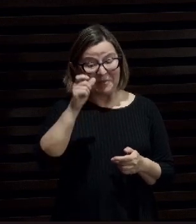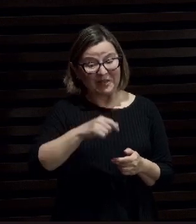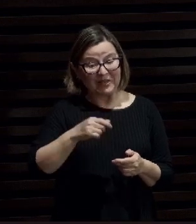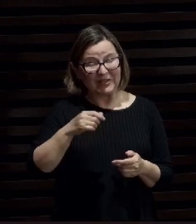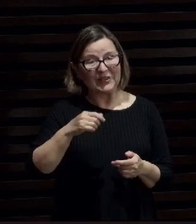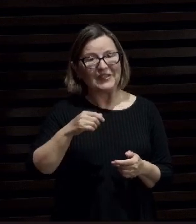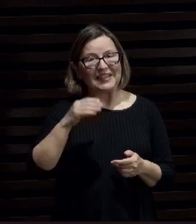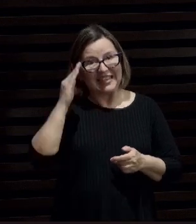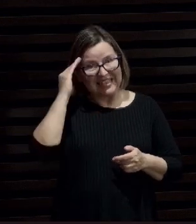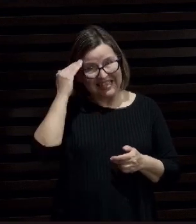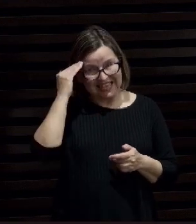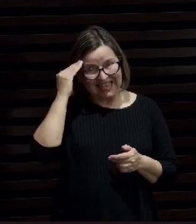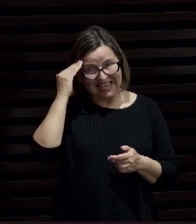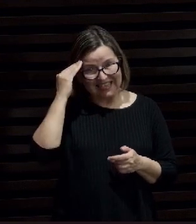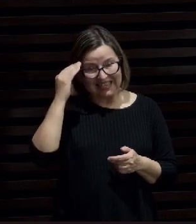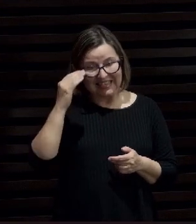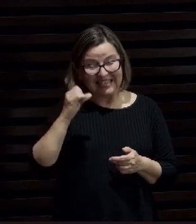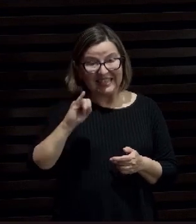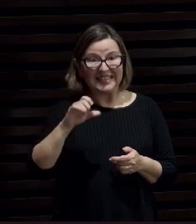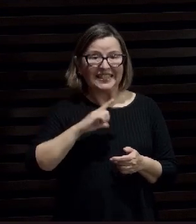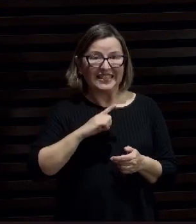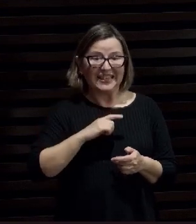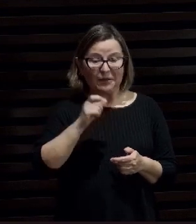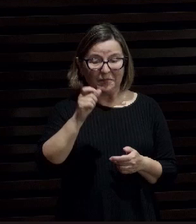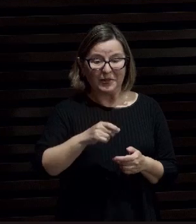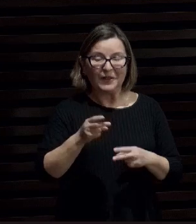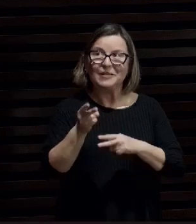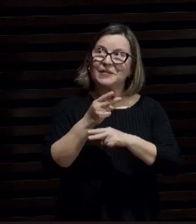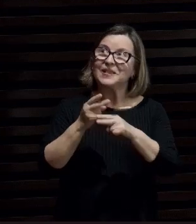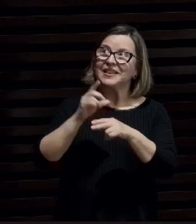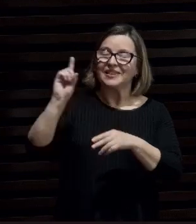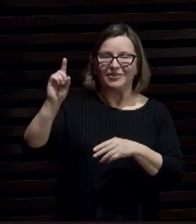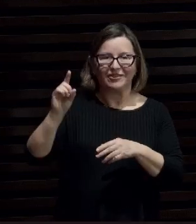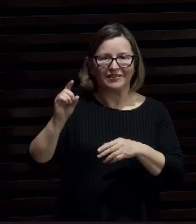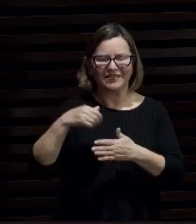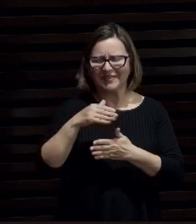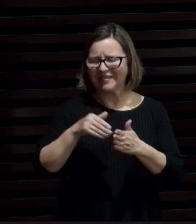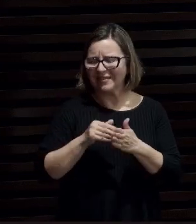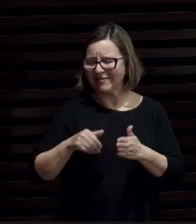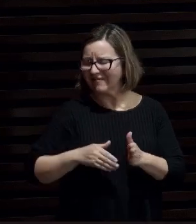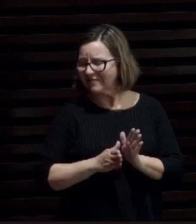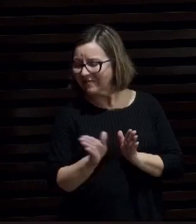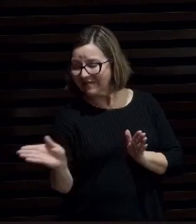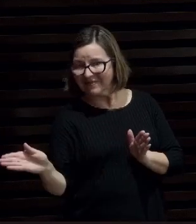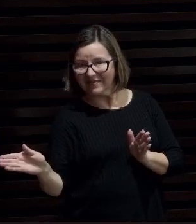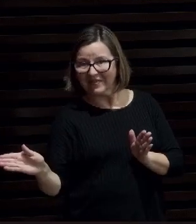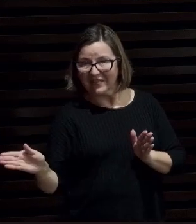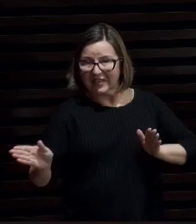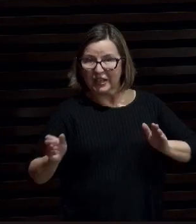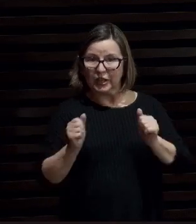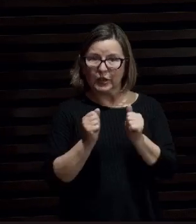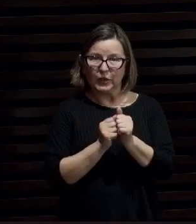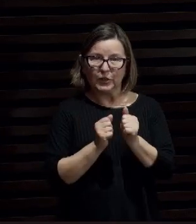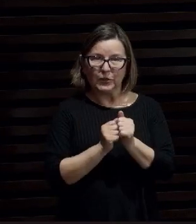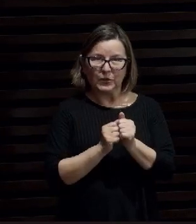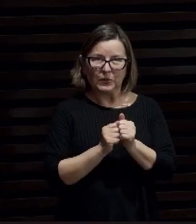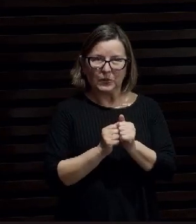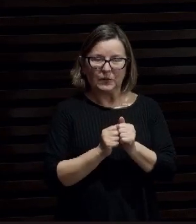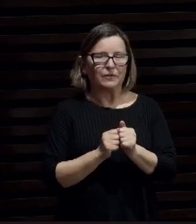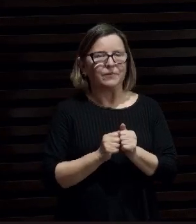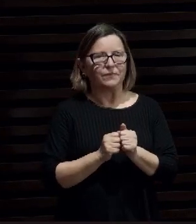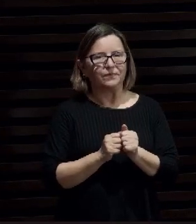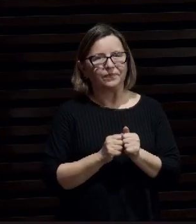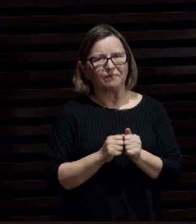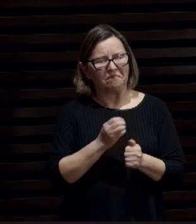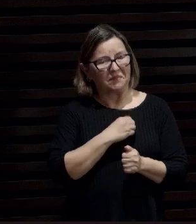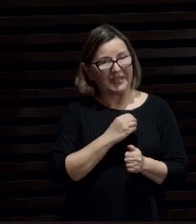quem busque a Deus. Todos se extraviaram e juntamente se corromperam.